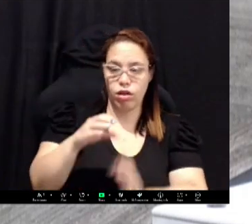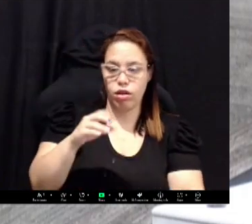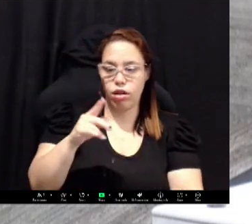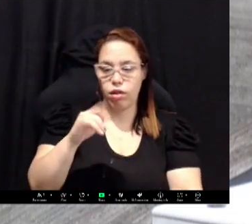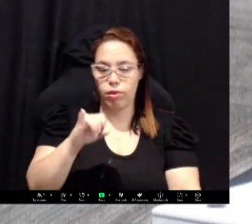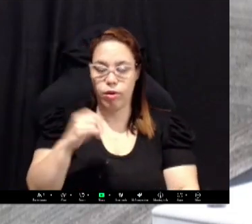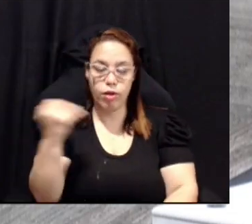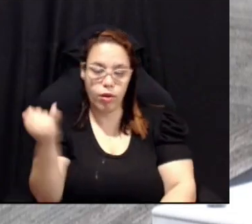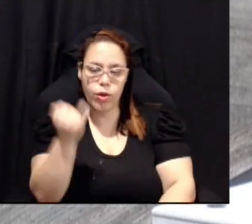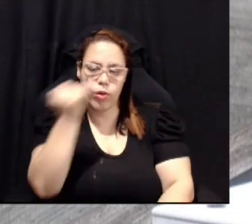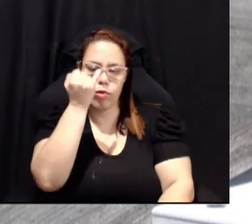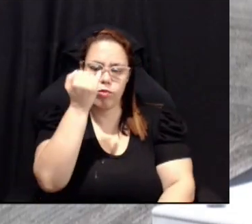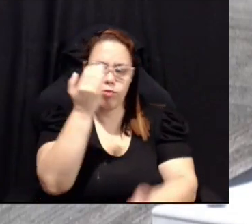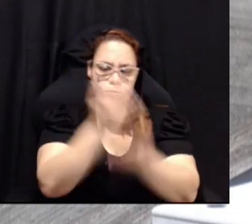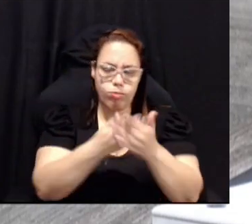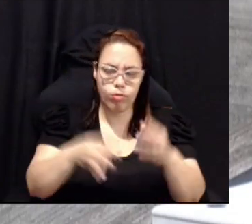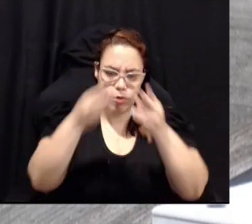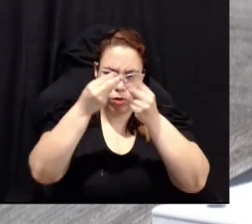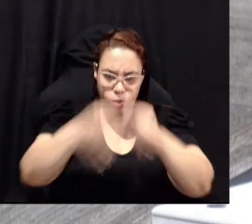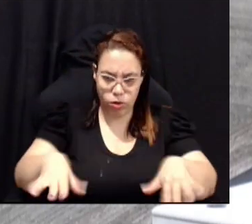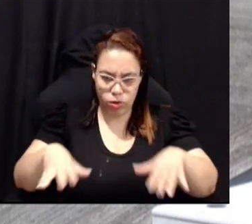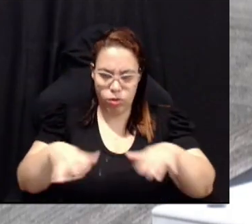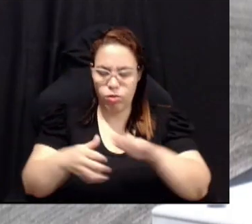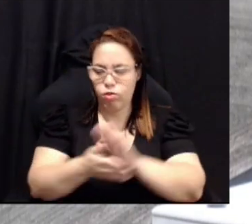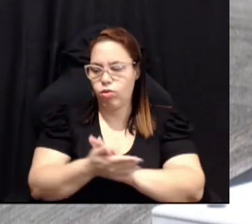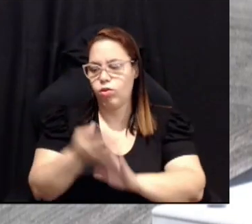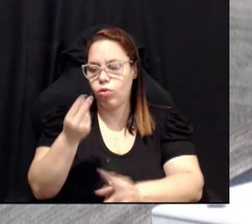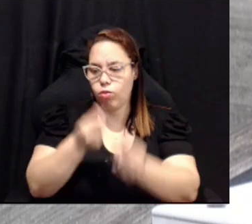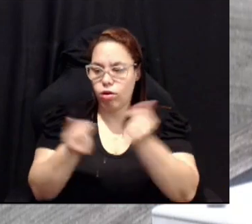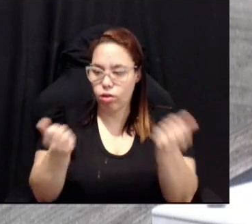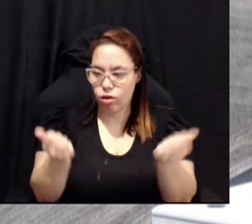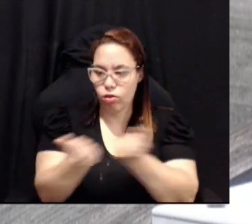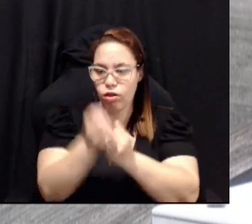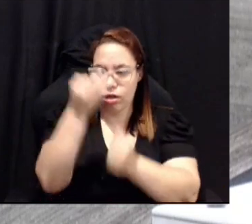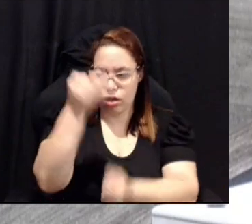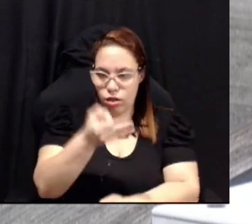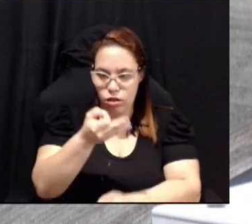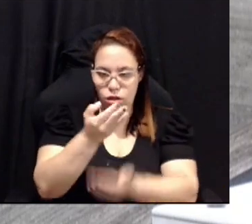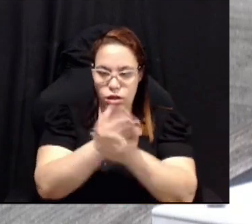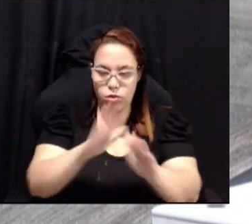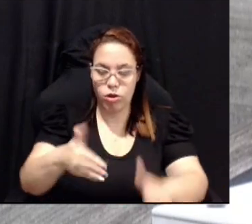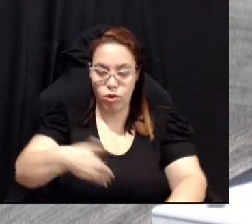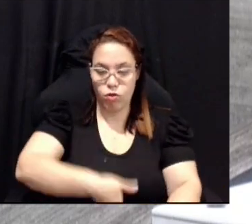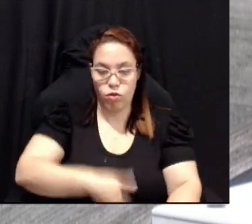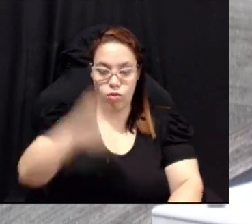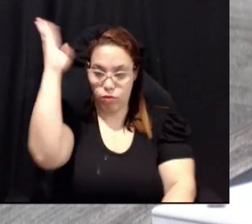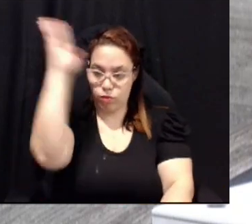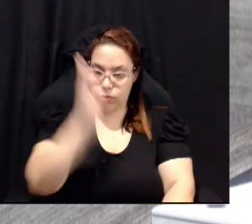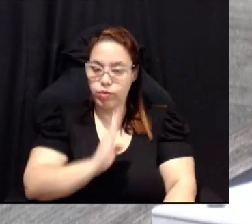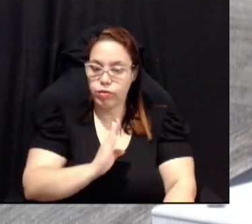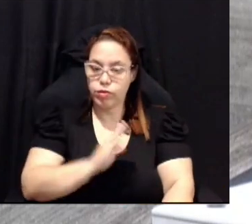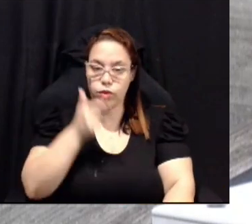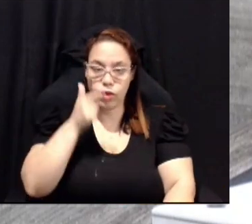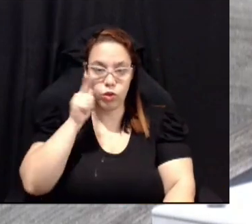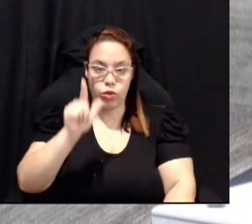o desperdício, garantir os preços e também acabar com a fome no Brasil, se a gente conseguir.